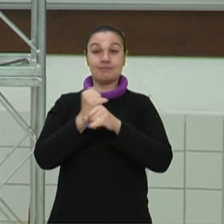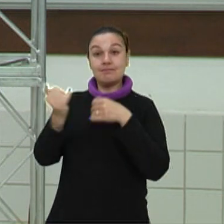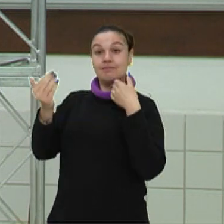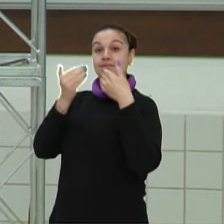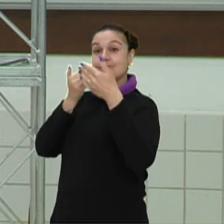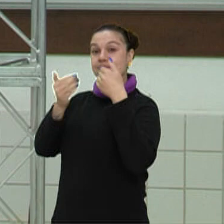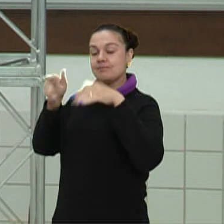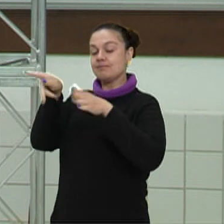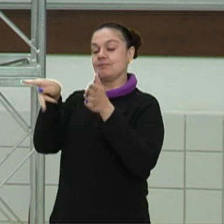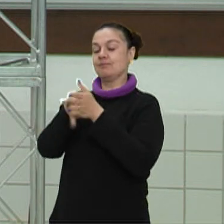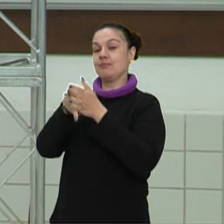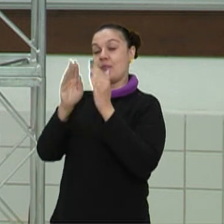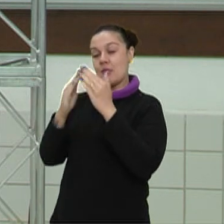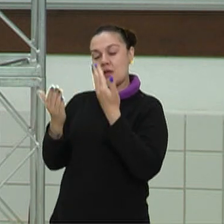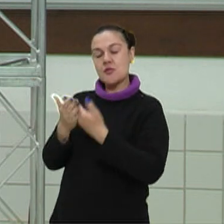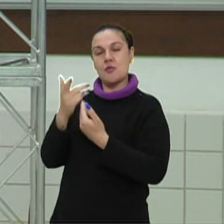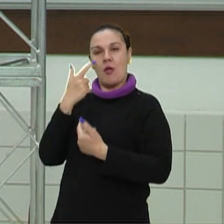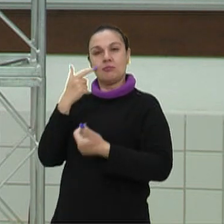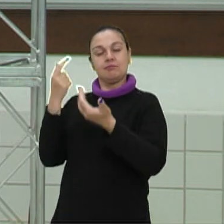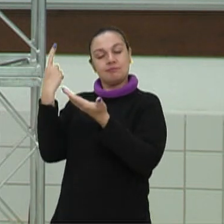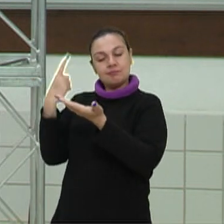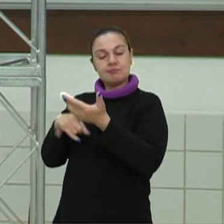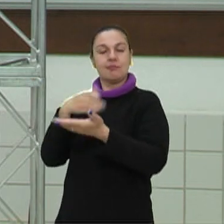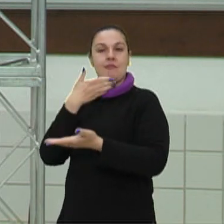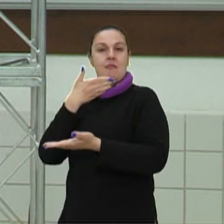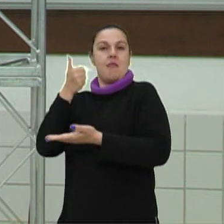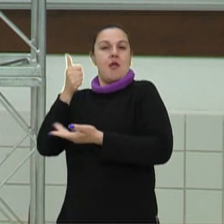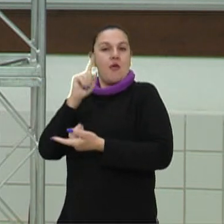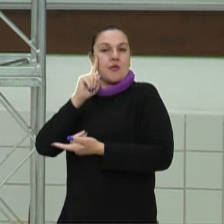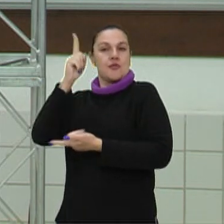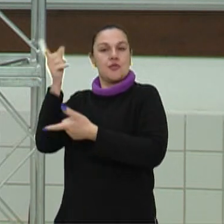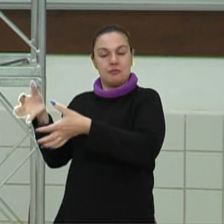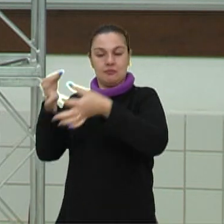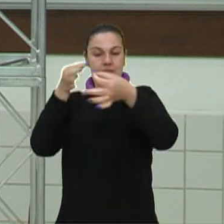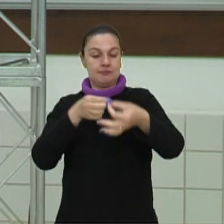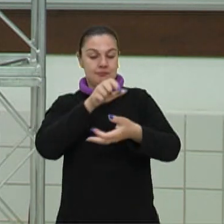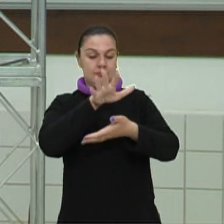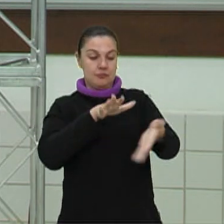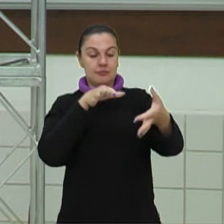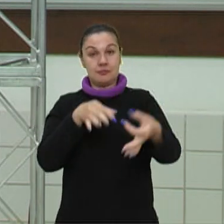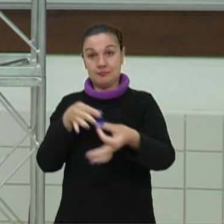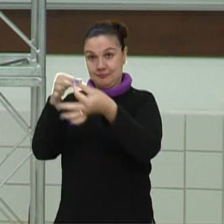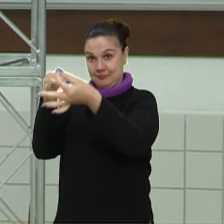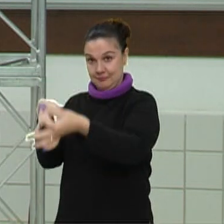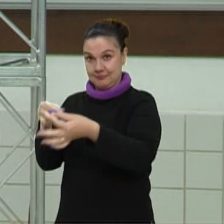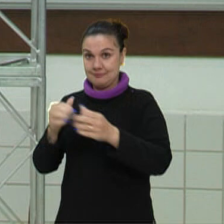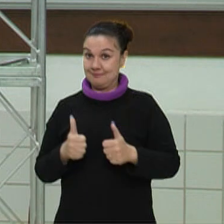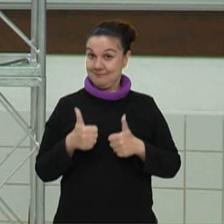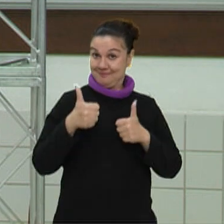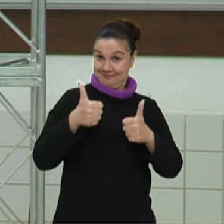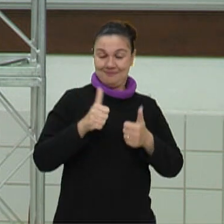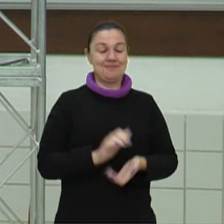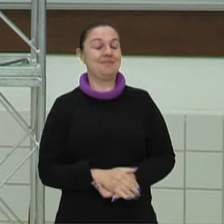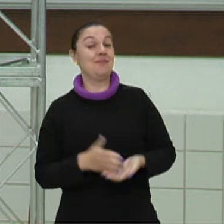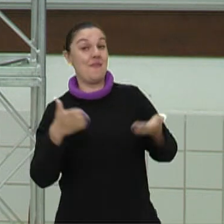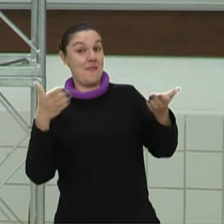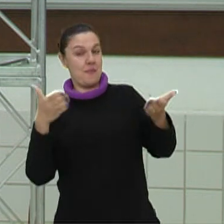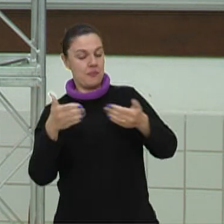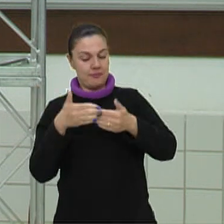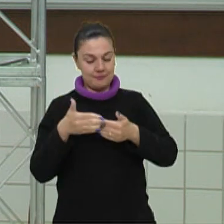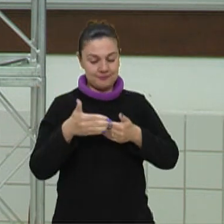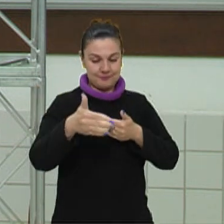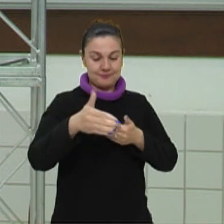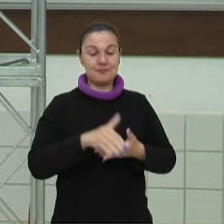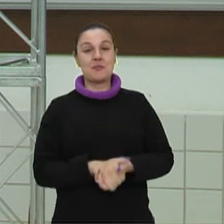sua escola e veja qual é a melhor forma de você estar retirando as suas atividades, ok? Beleza? Bom, a gente hoje vai